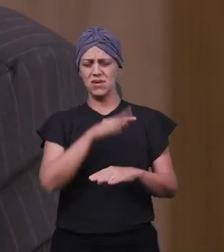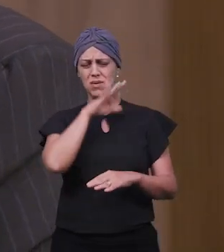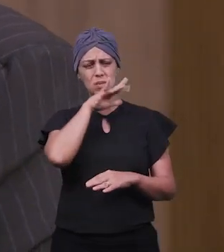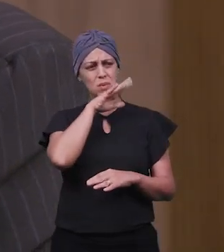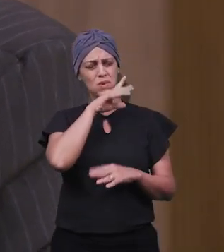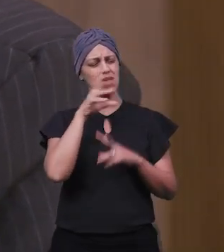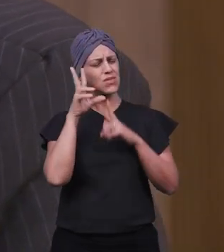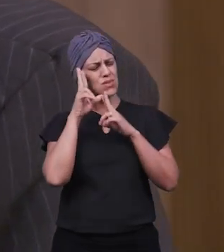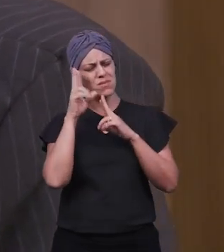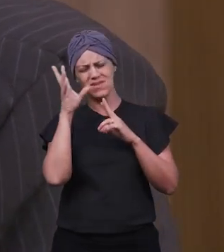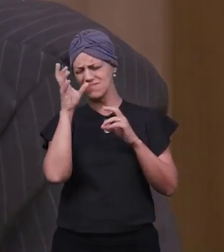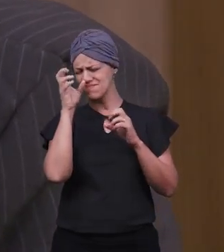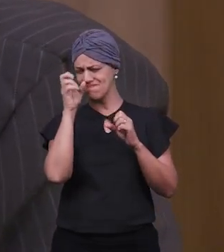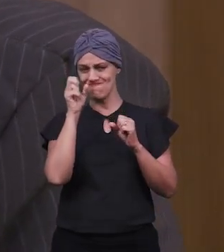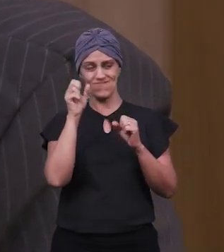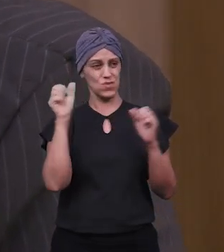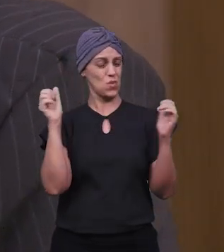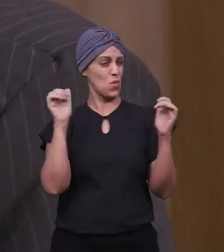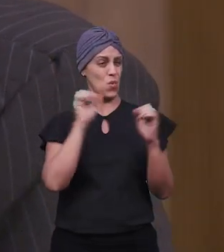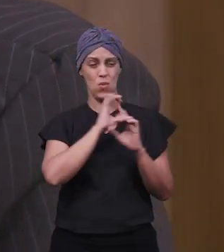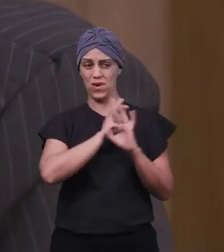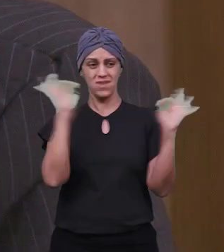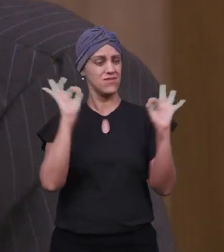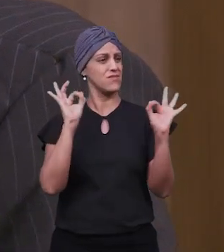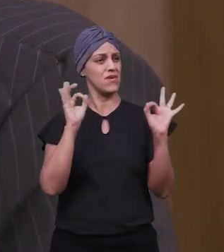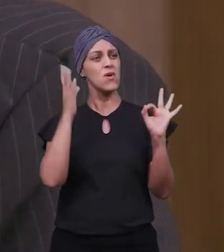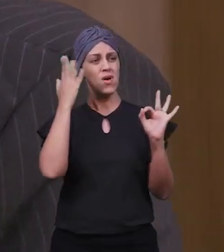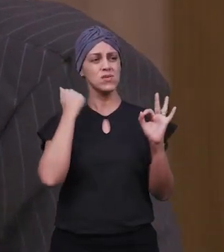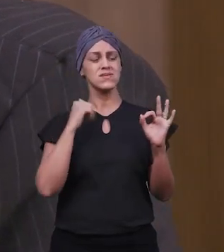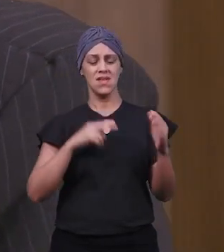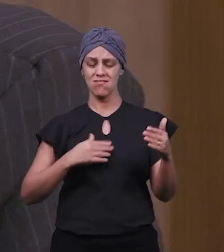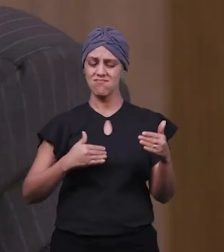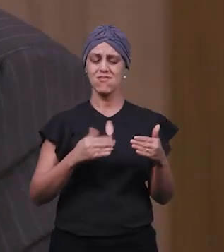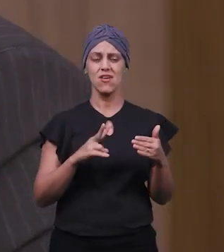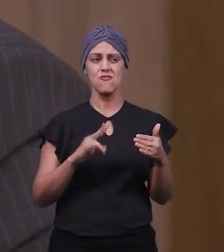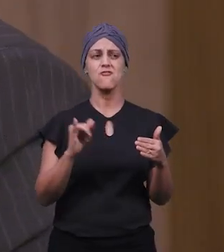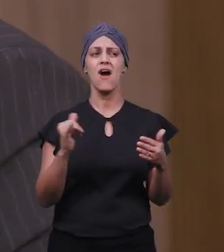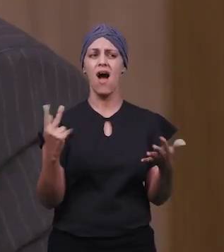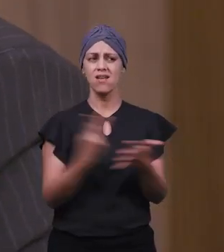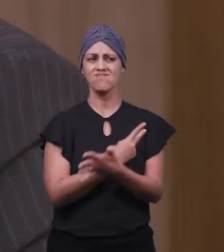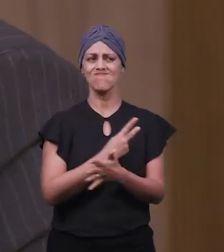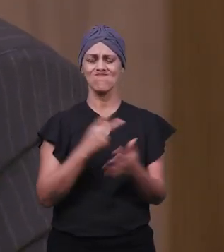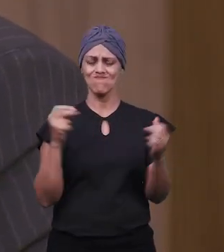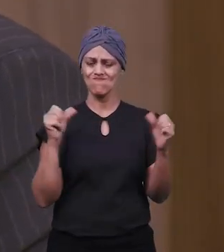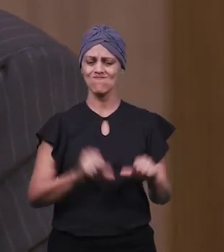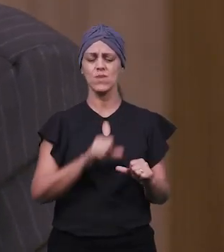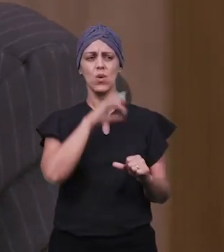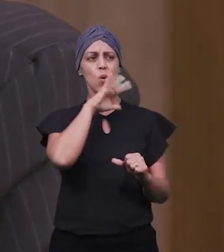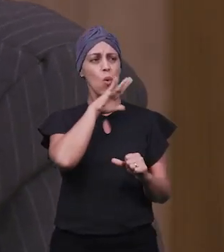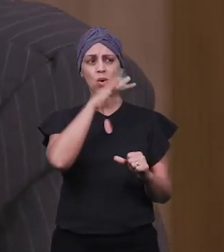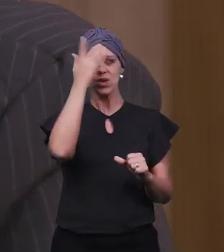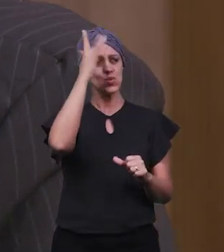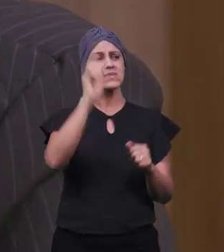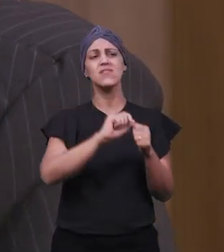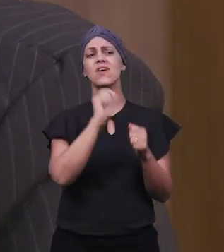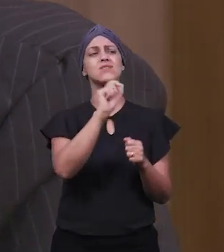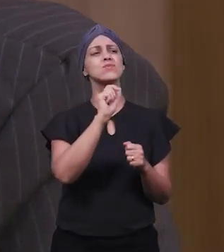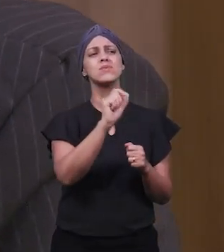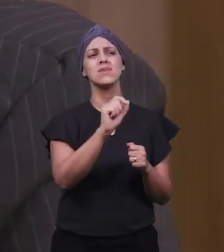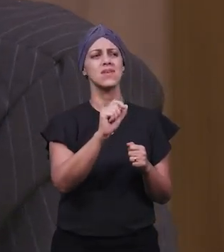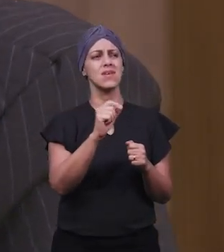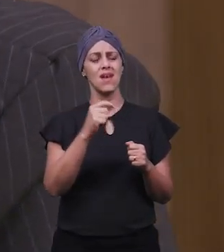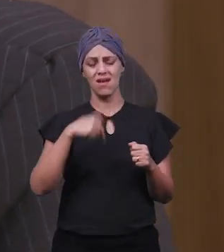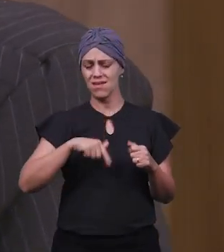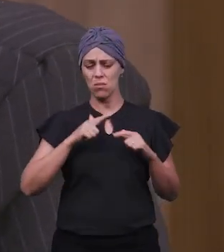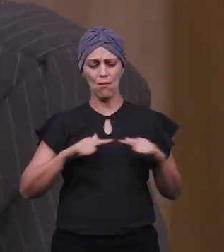ruim, eu tive um pesadelo horrível, e eu sei que alguma coisa de muito ruim vai acontecer comigo hoje, eu não sei o que eu faço,